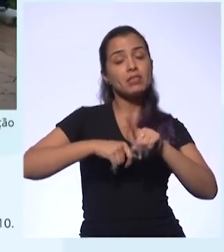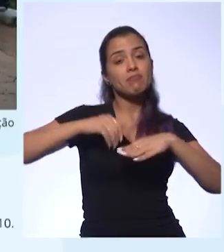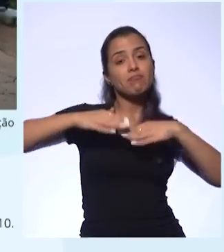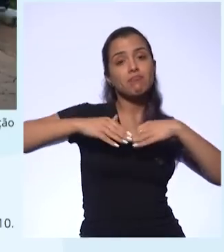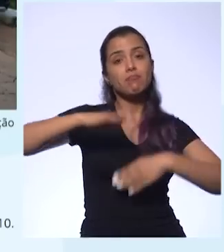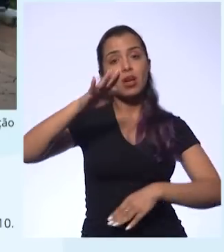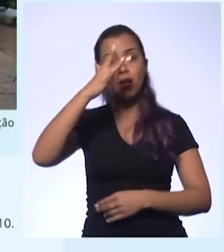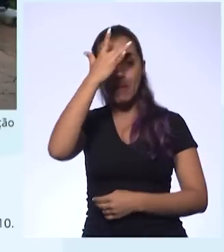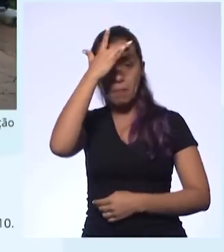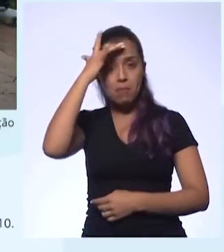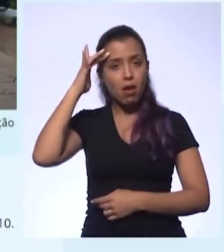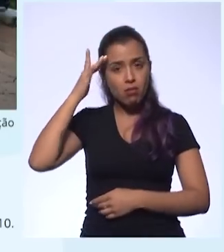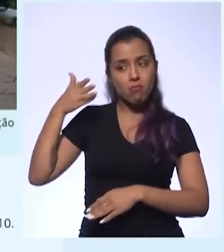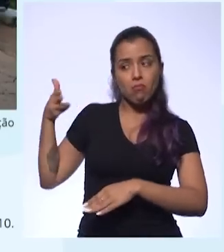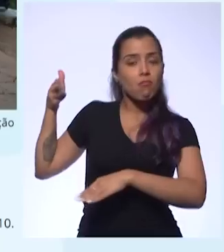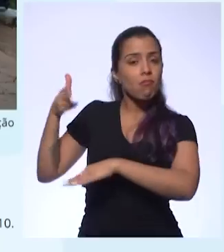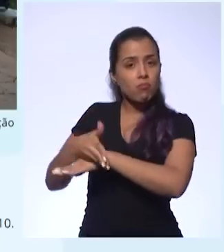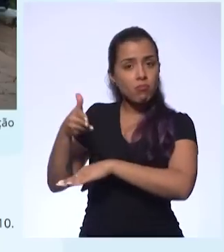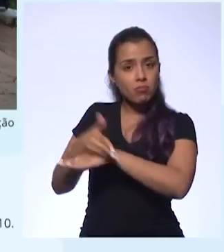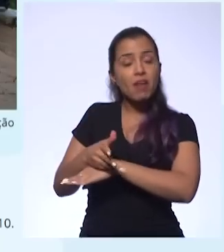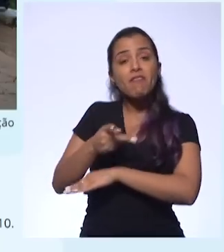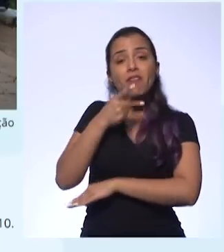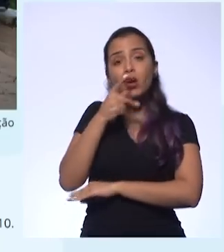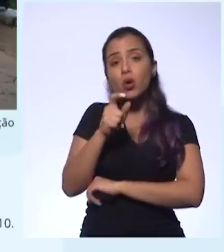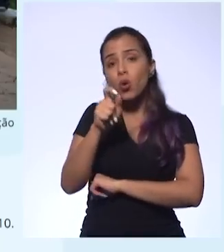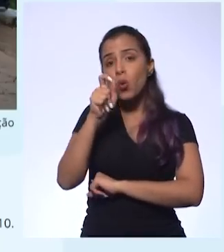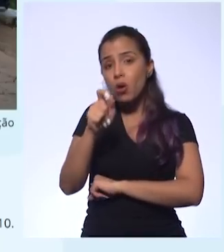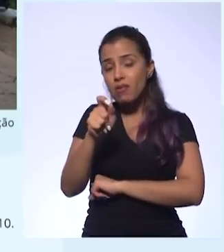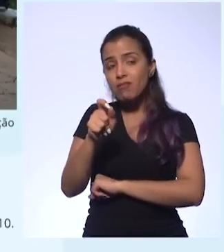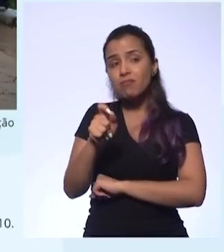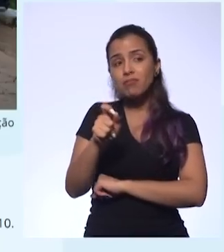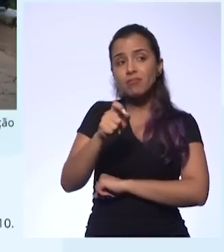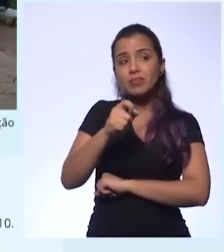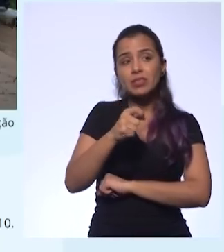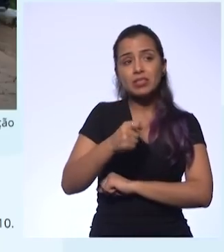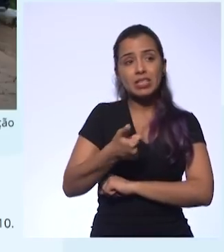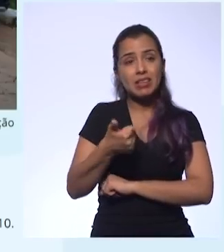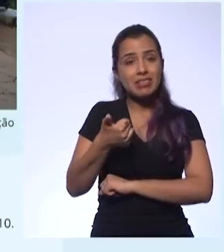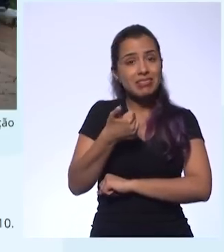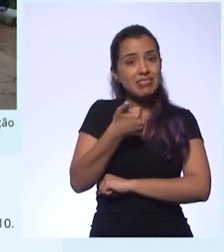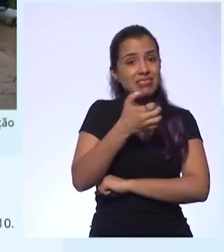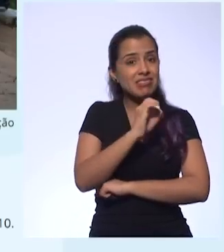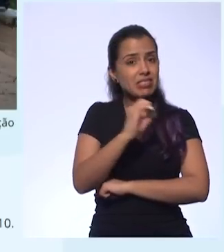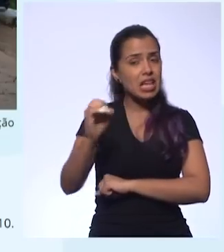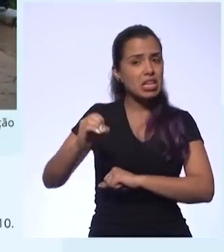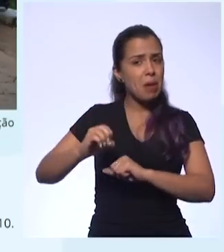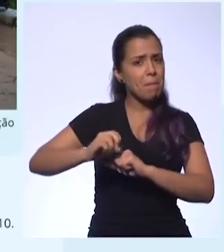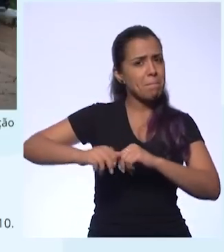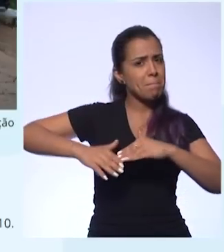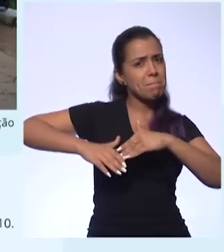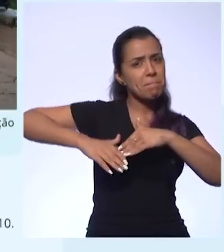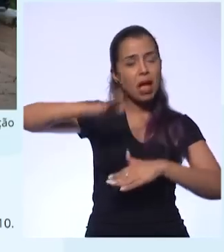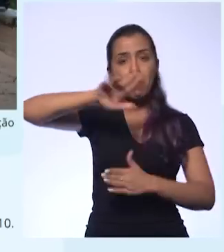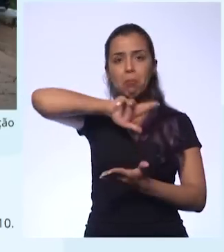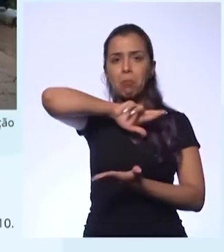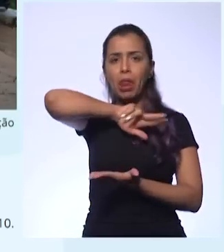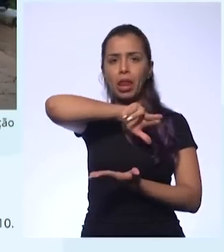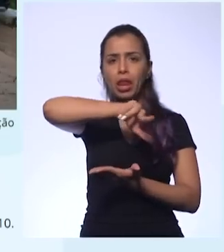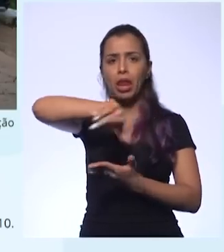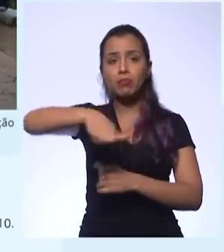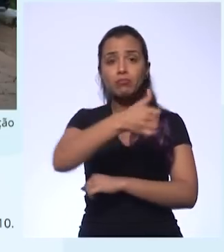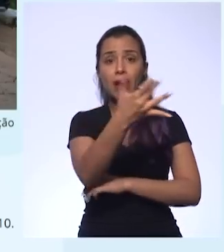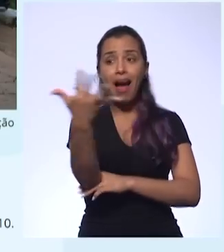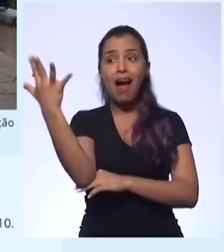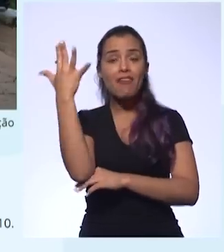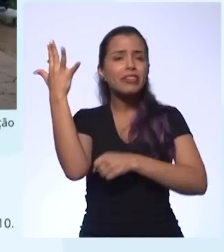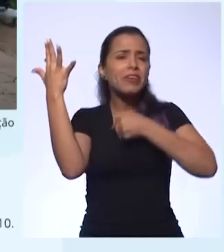alegações de que a construção de edifícios na região retirou centenas de árvores do território considerado ancestral.